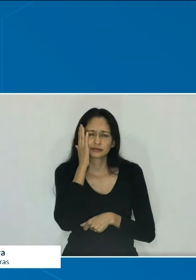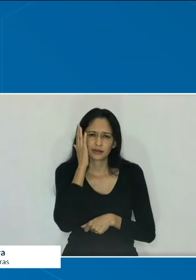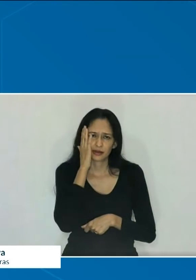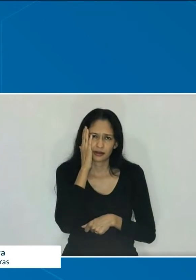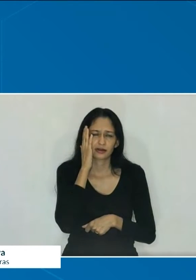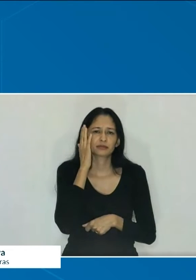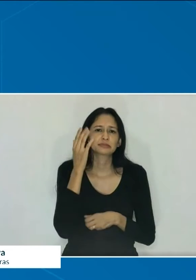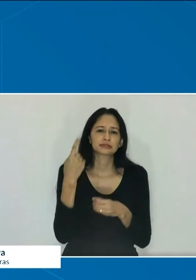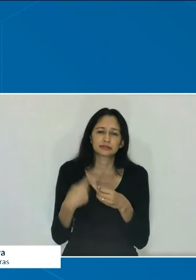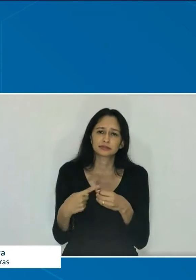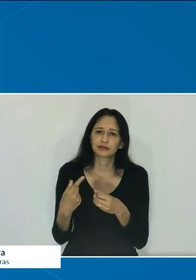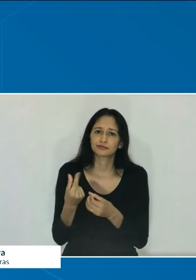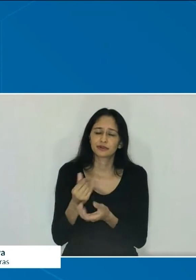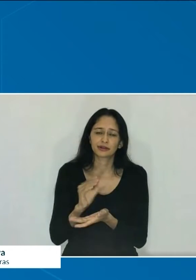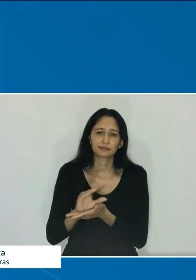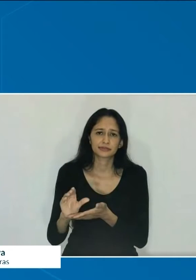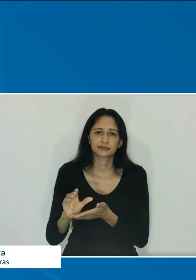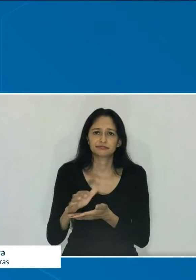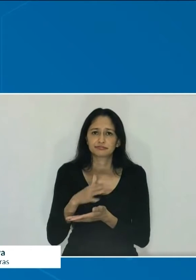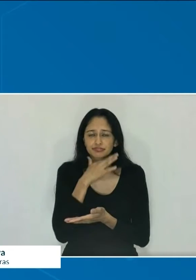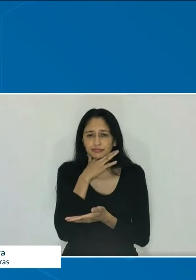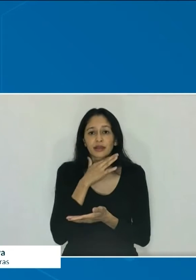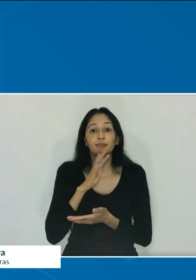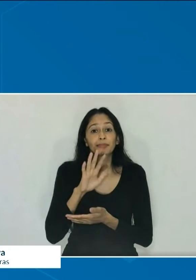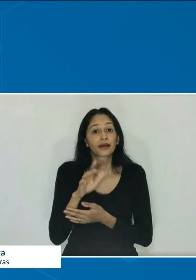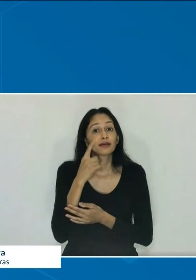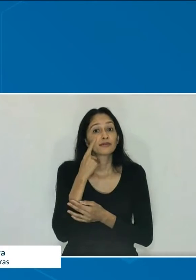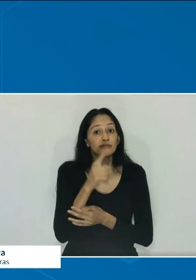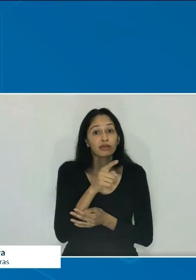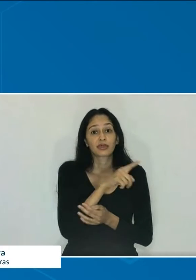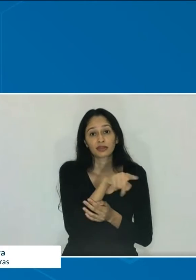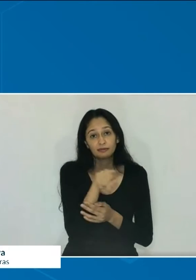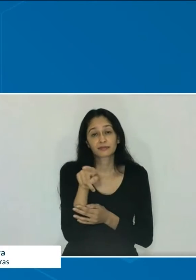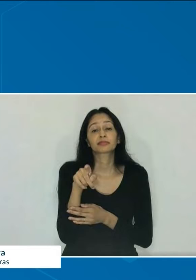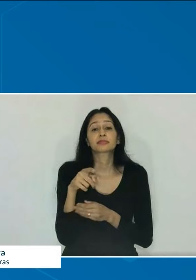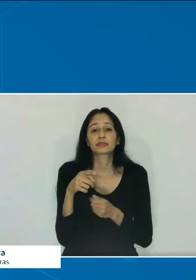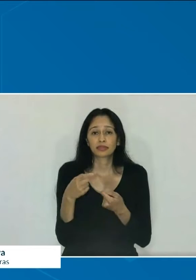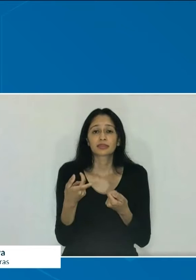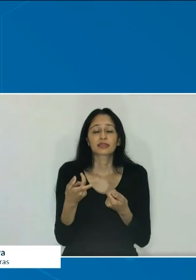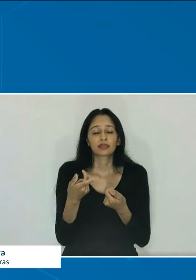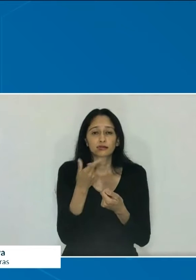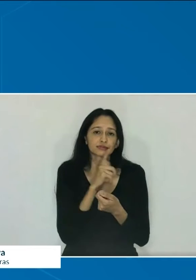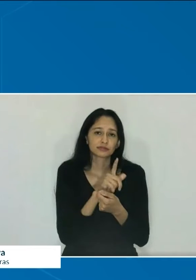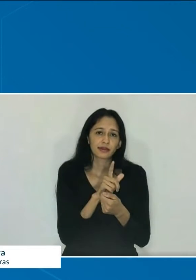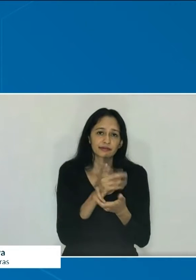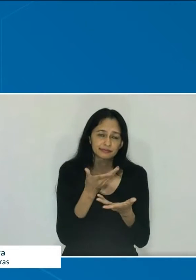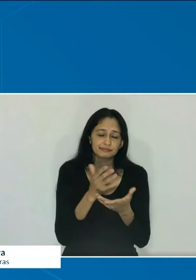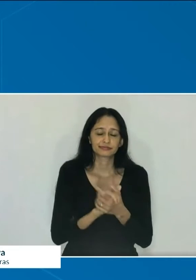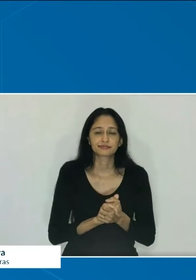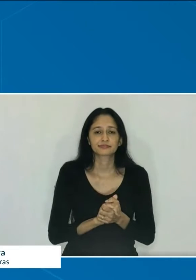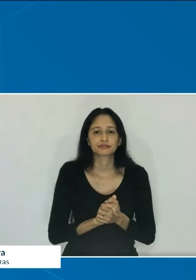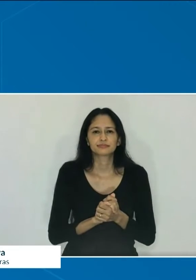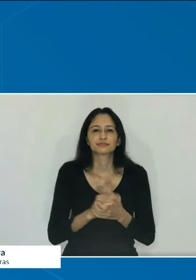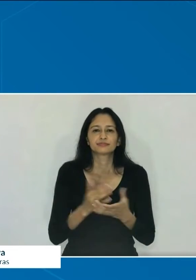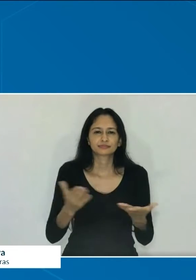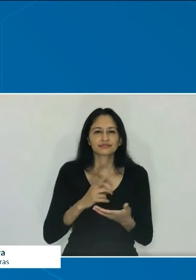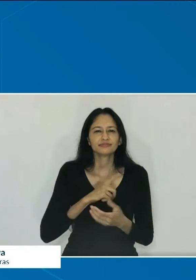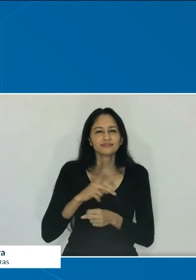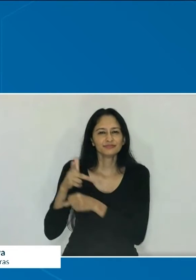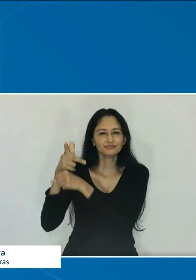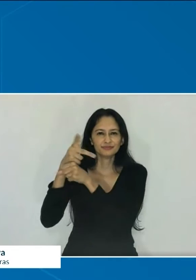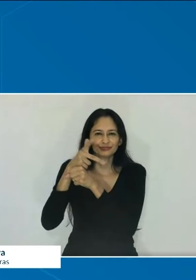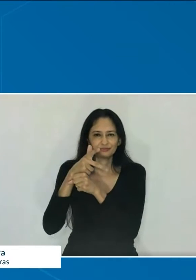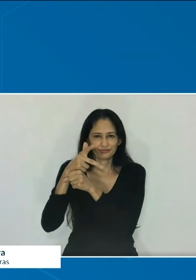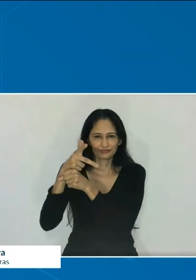tanto recurso, mas eles estão fazendo investimentos nessa linha. Hoje nós já temos várias câmeras, por exemplo, de monitoramento